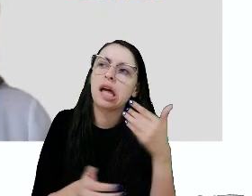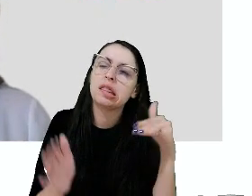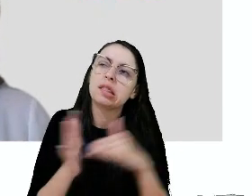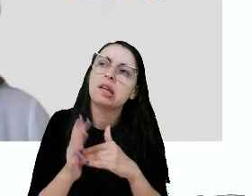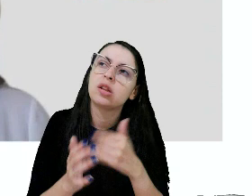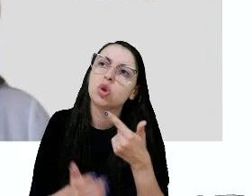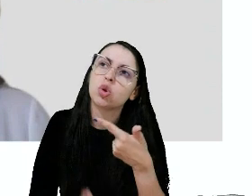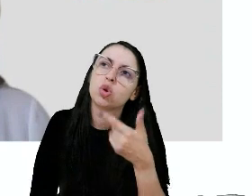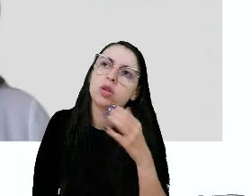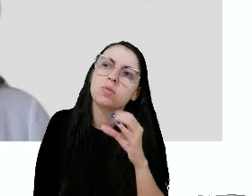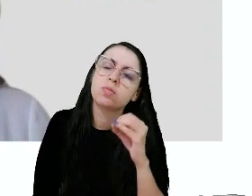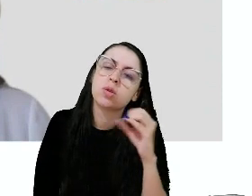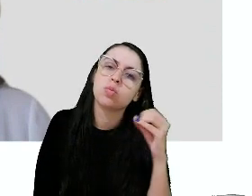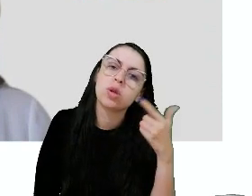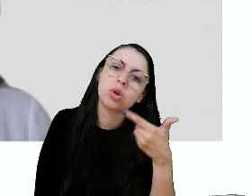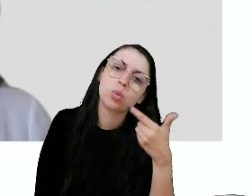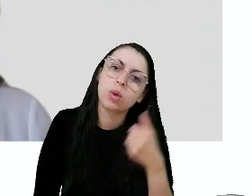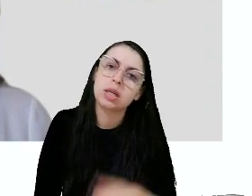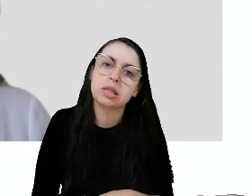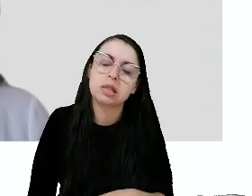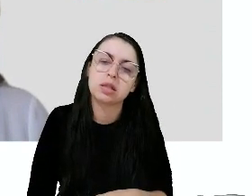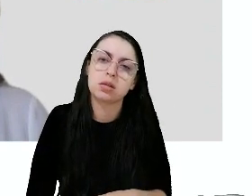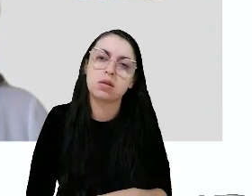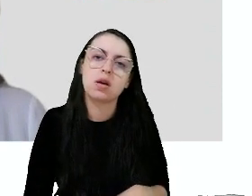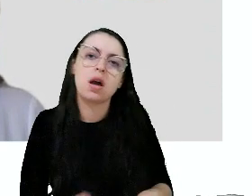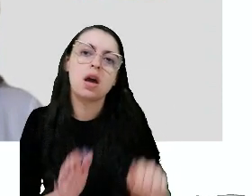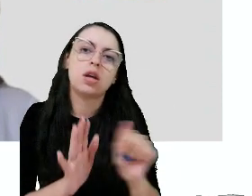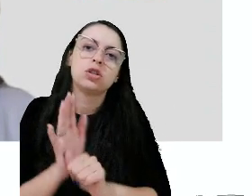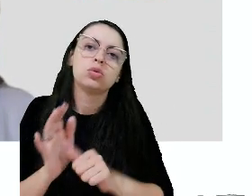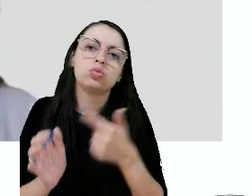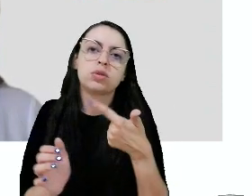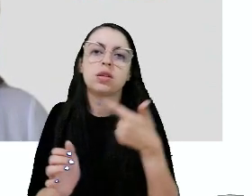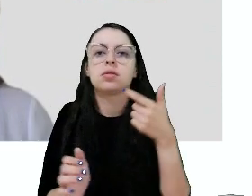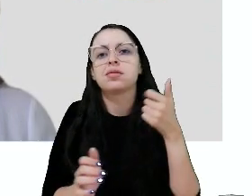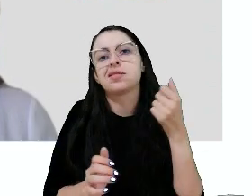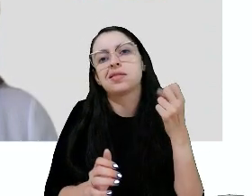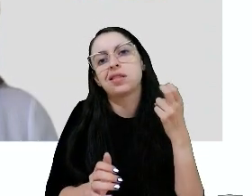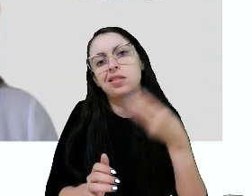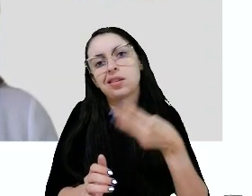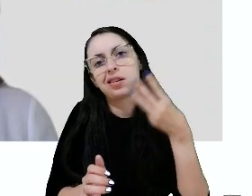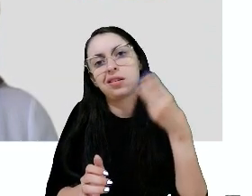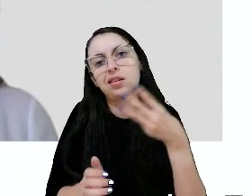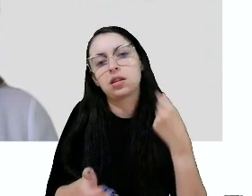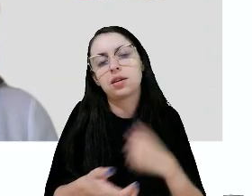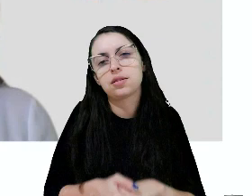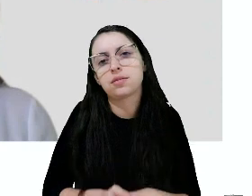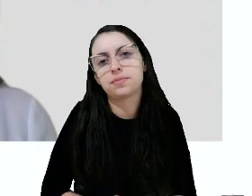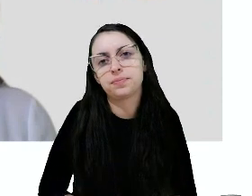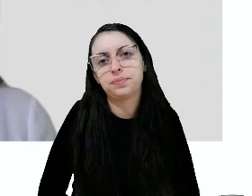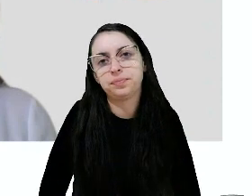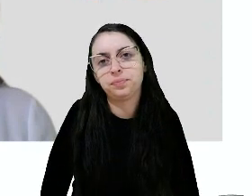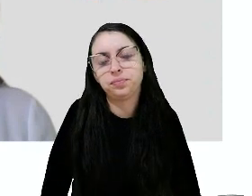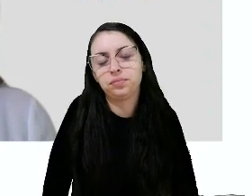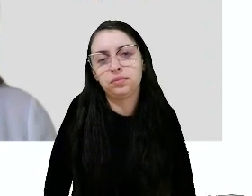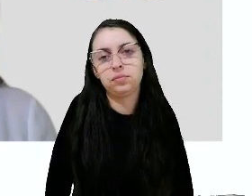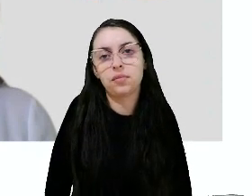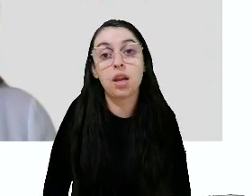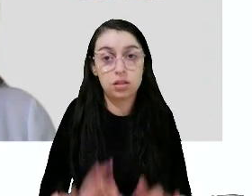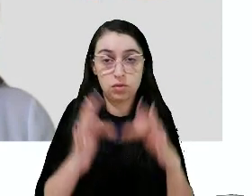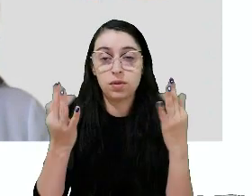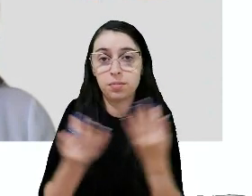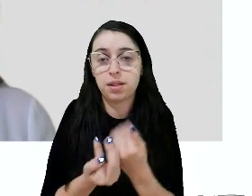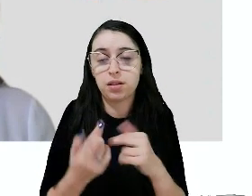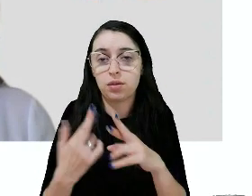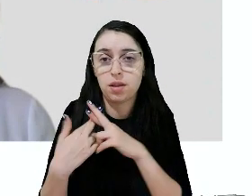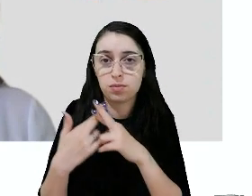disso, que era o Código de 1916, no artigo 233, chefia da sociedade conjugal masculina,